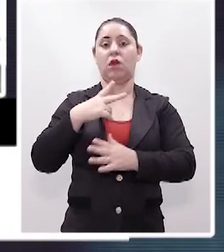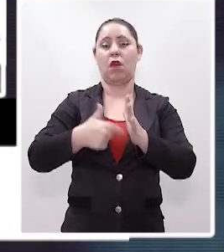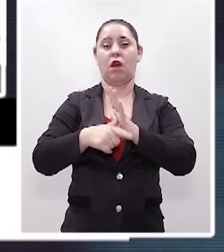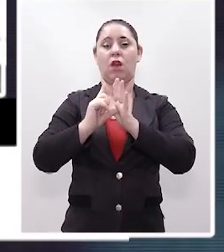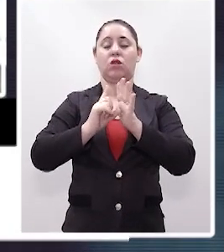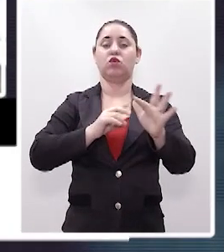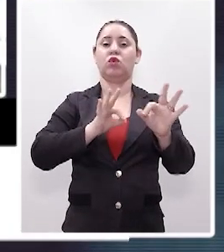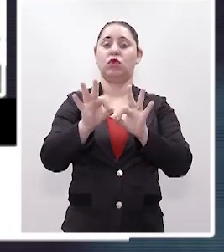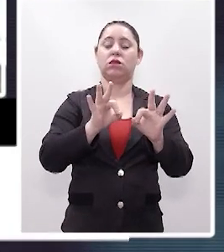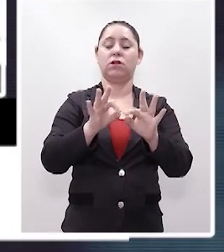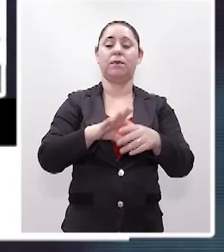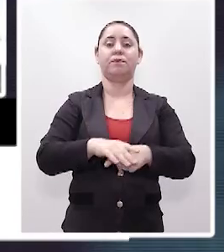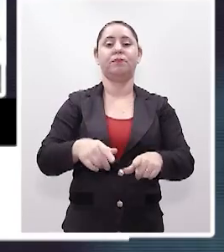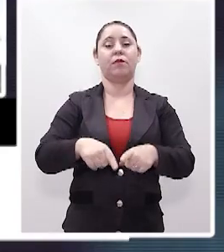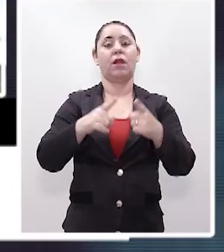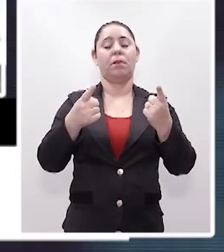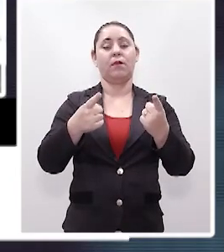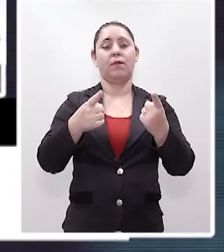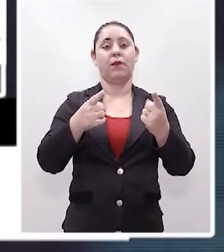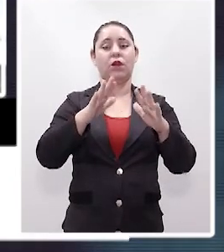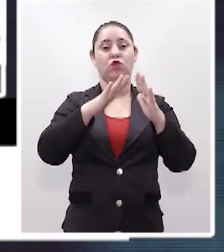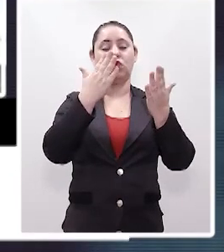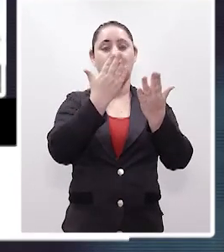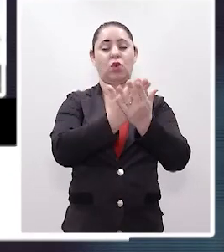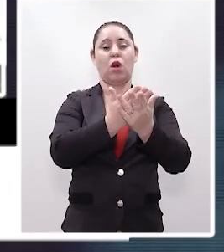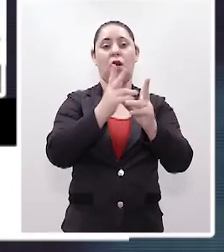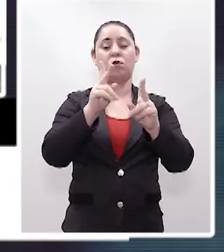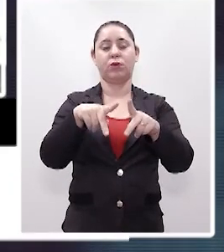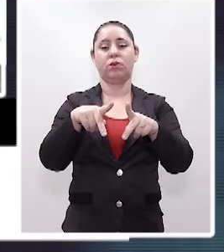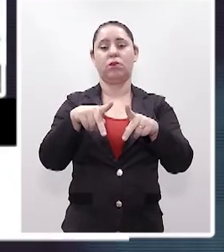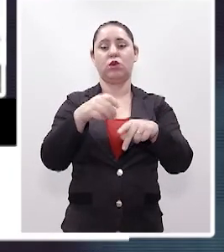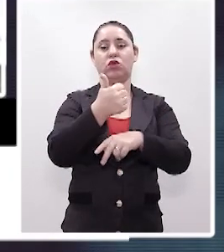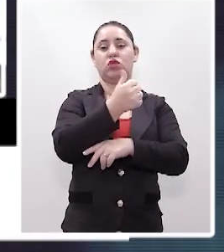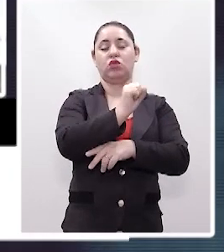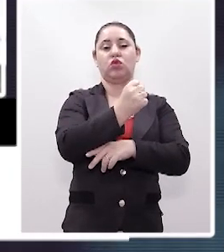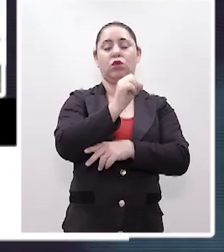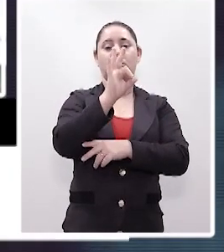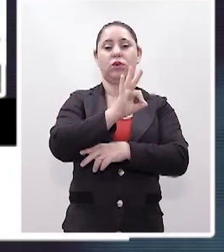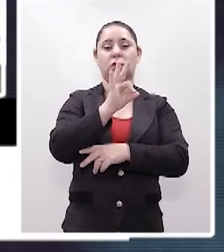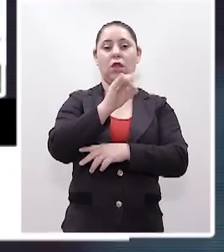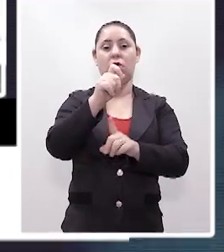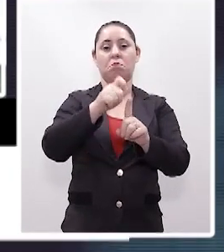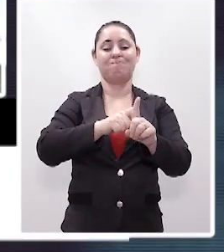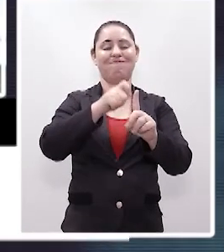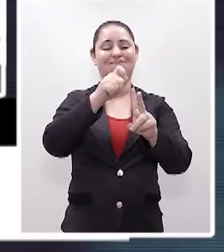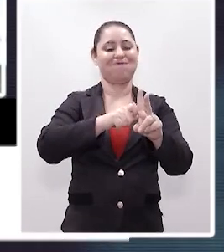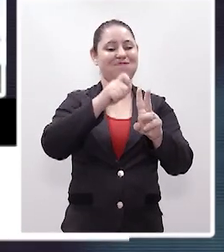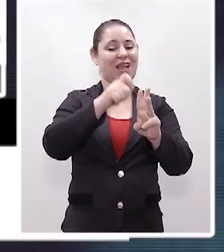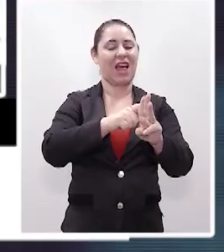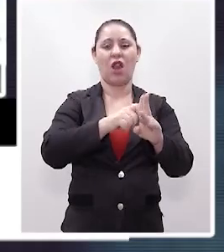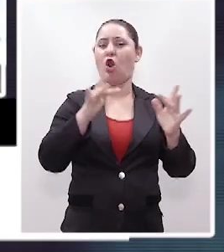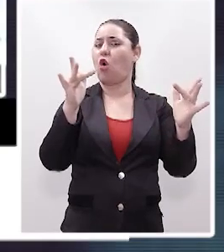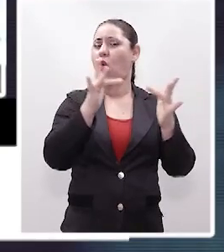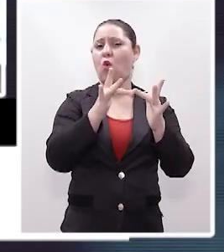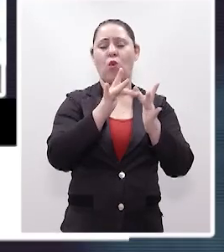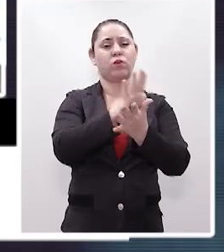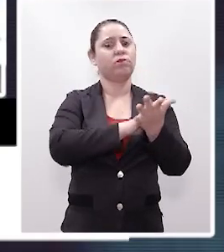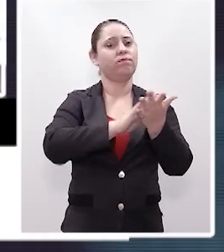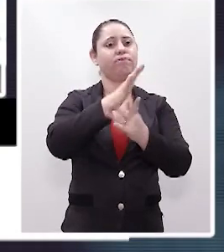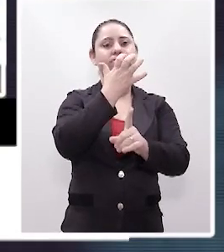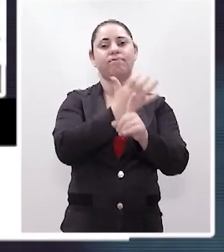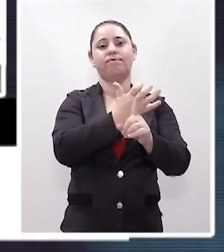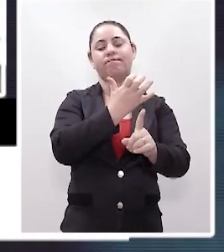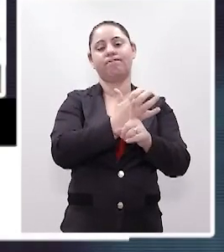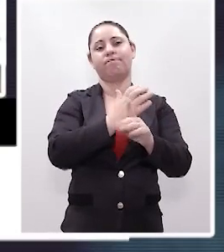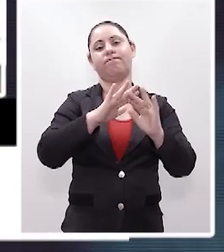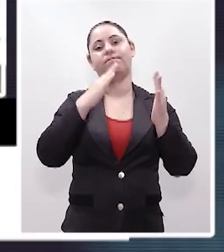muito antes disso. Mas a maioria dos estudantes brasileiros, 18%, 3 meses sem nenhum contato com qualquer conteúdo